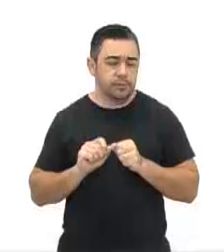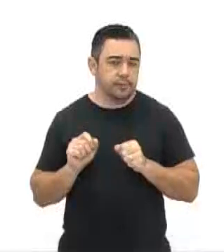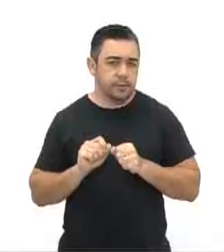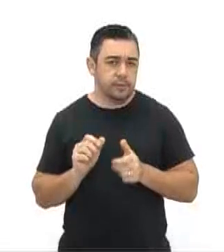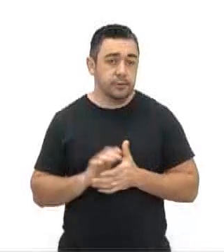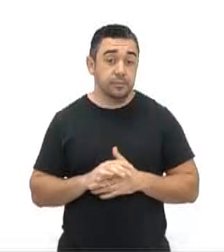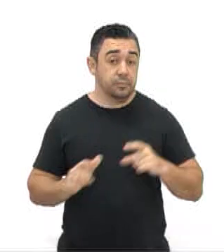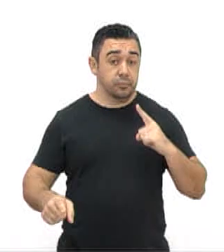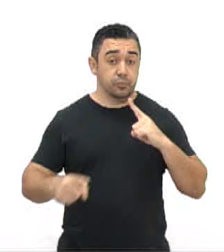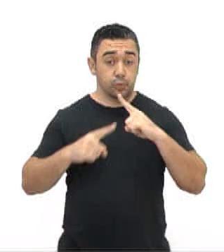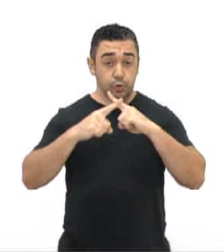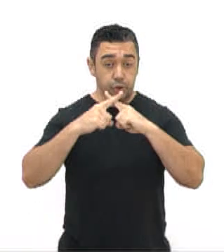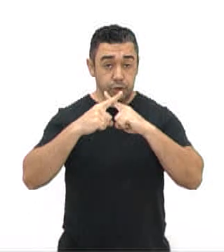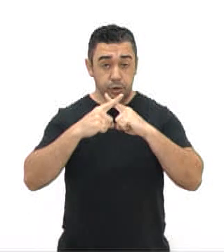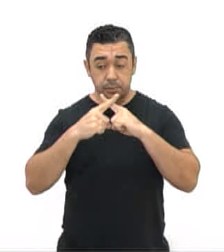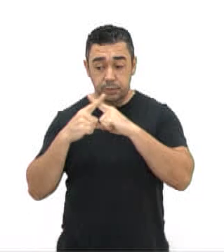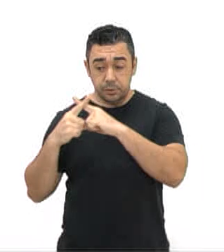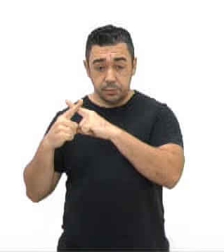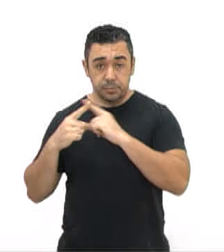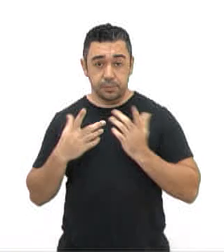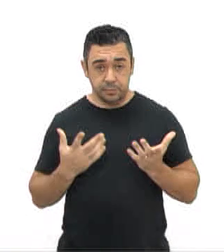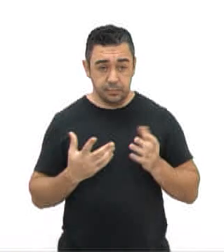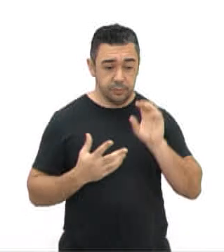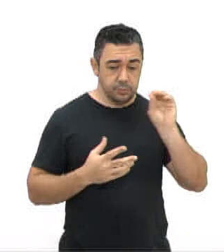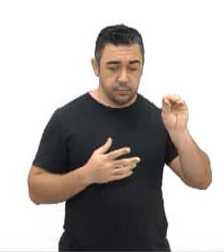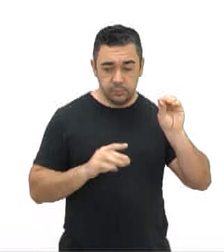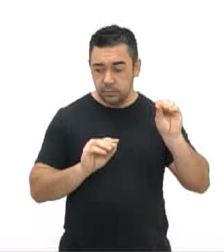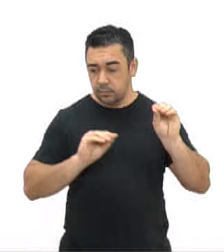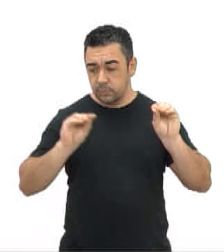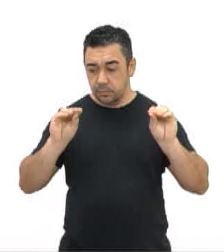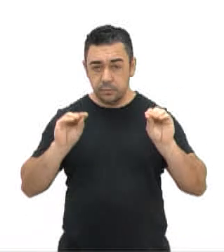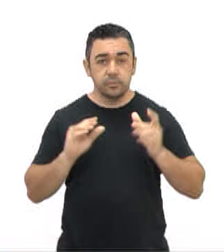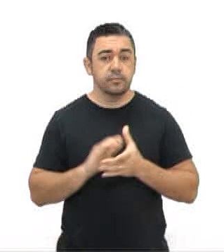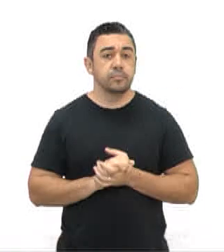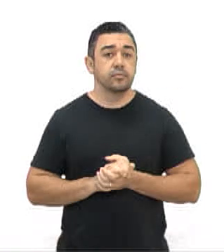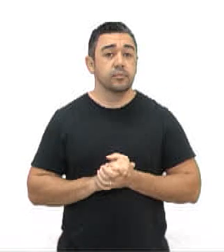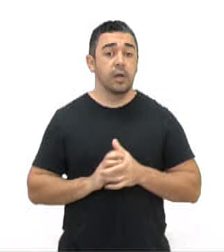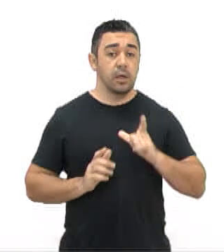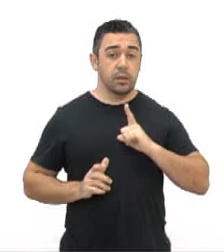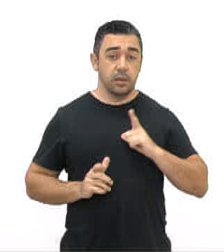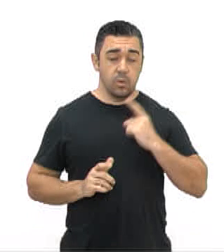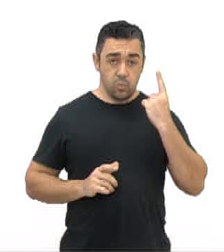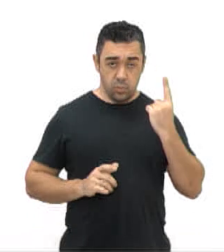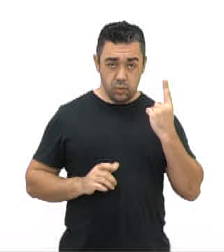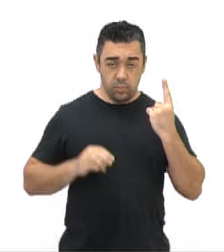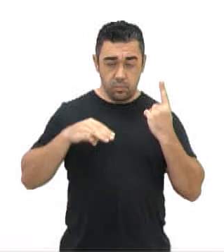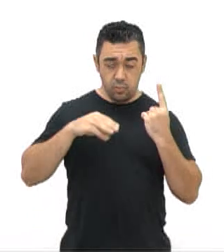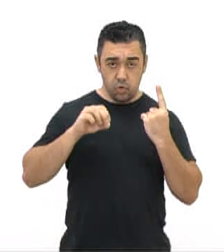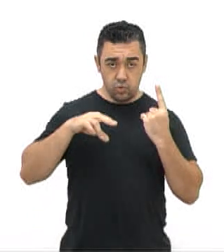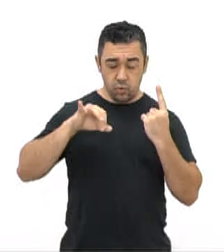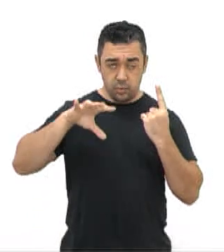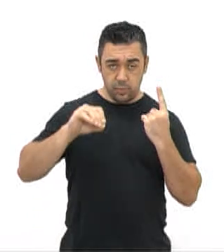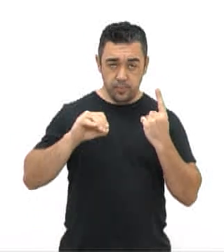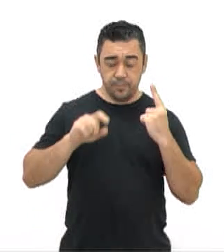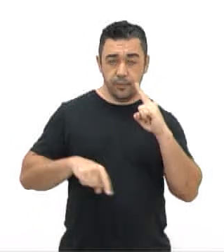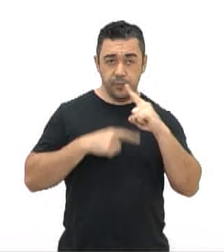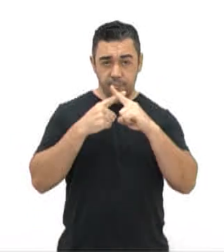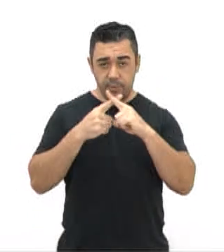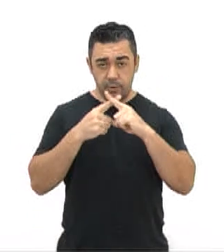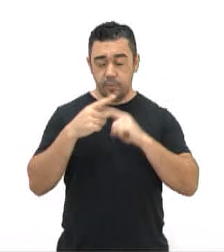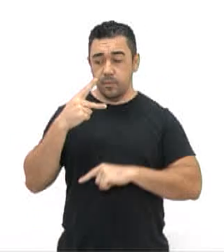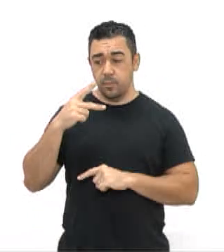daqui? Multiplicando um monômio por um polinômio. Veja, se eu tenho um monômio e vou multiplicar